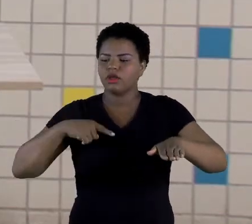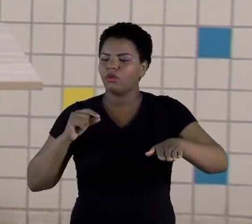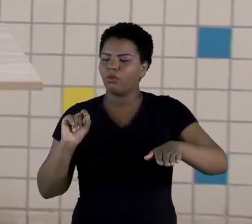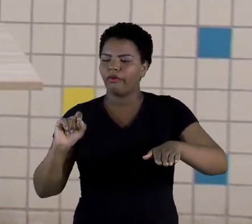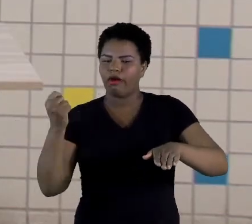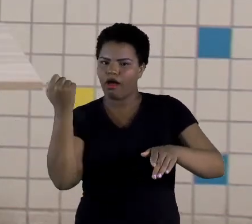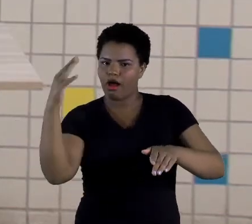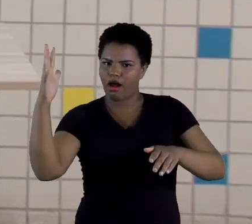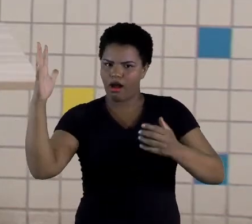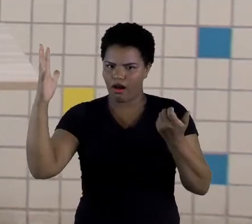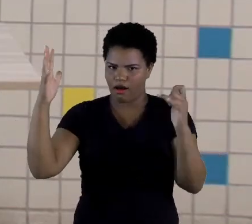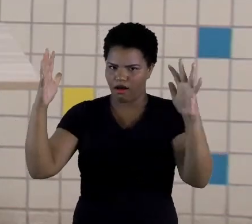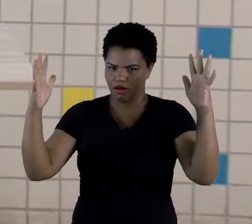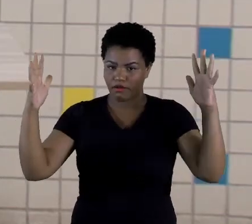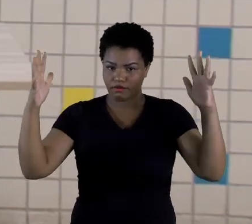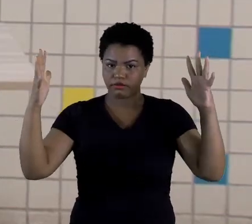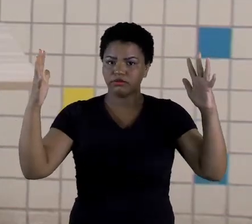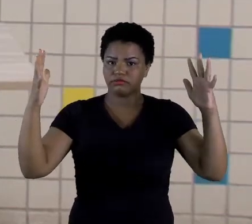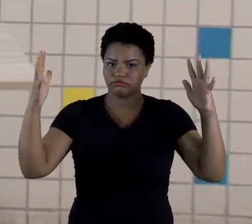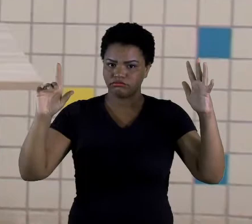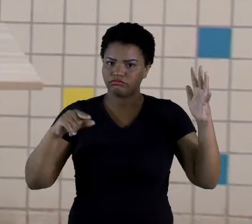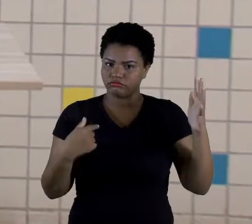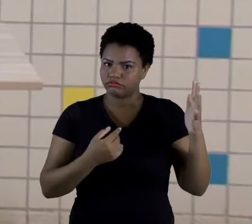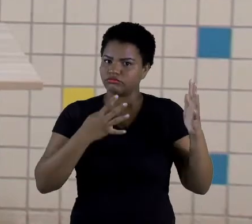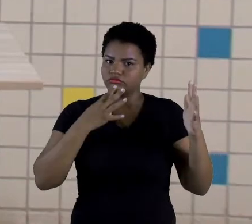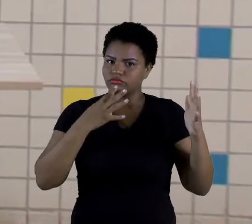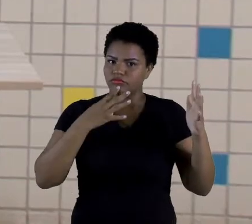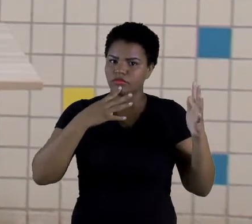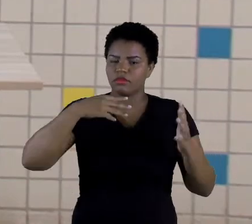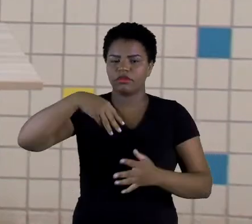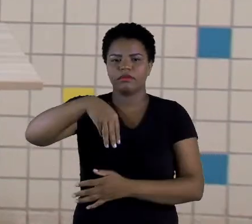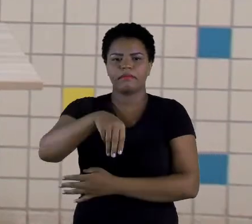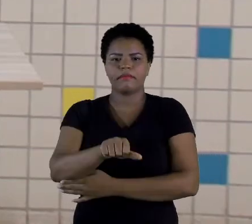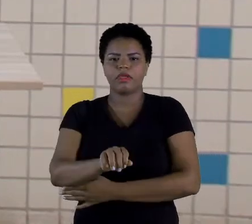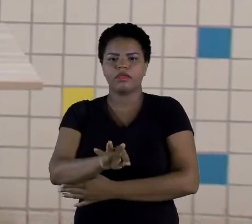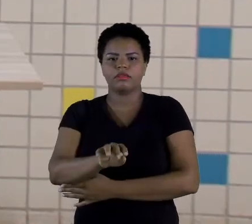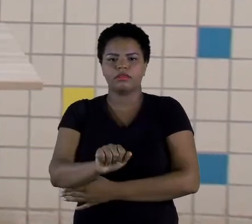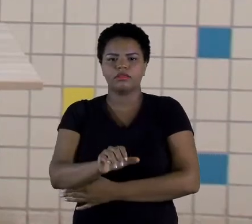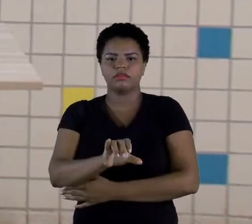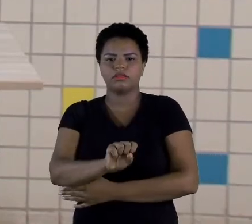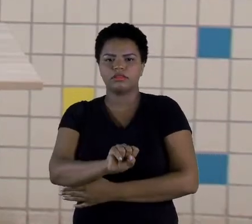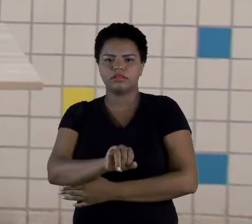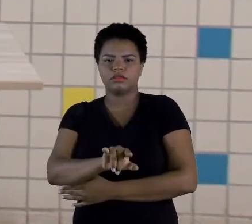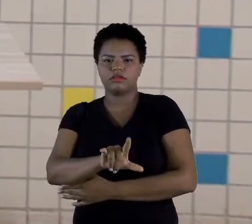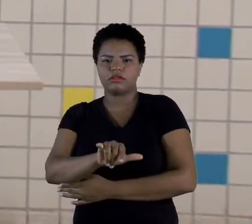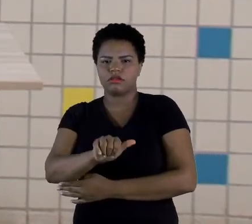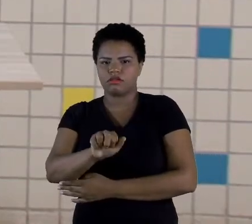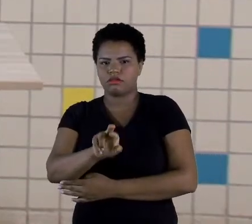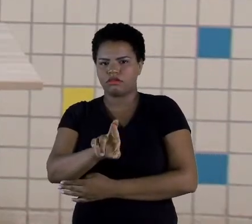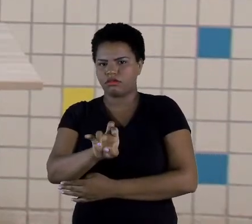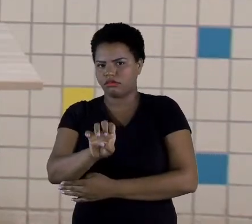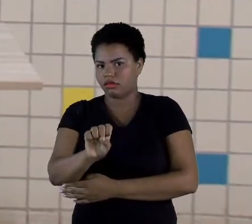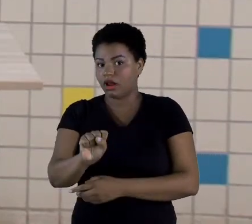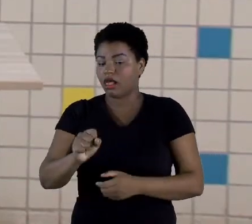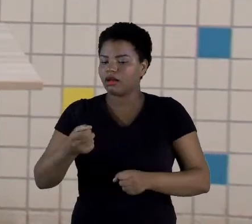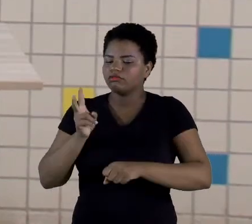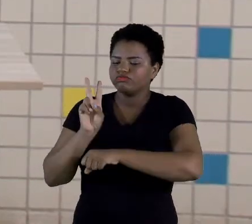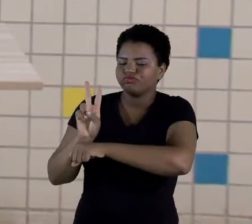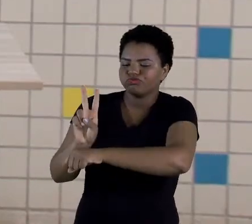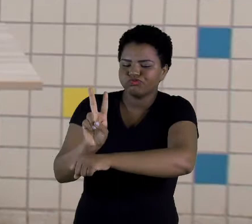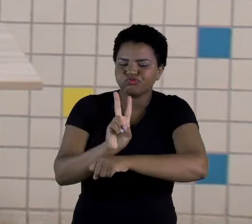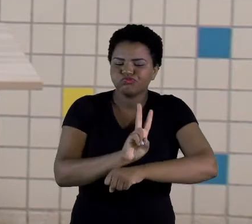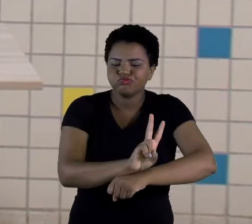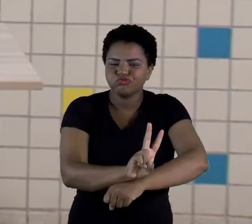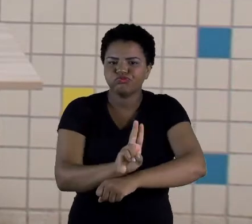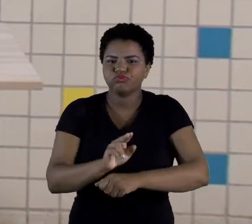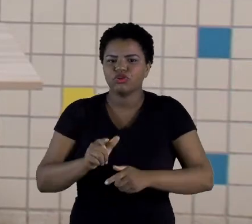né? Nós conhecemos muito como matas ciliares, que elas vão aqui proteger o rio e